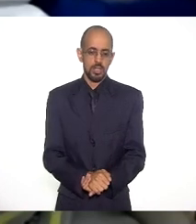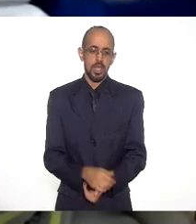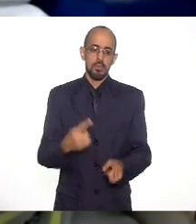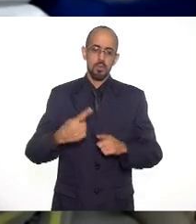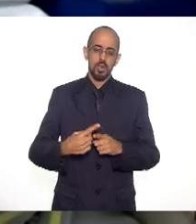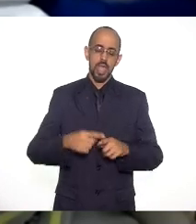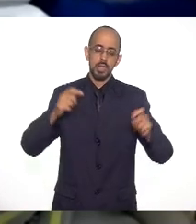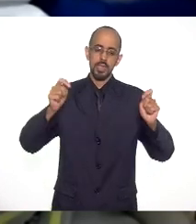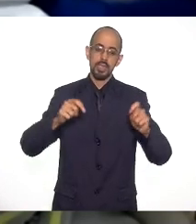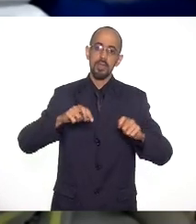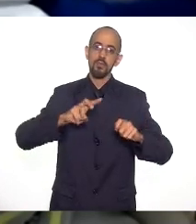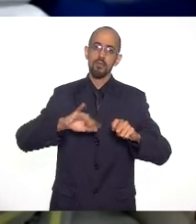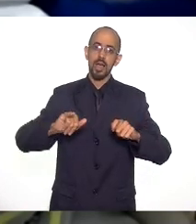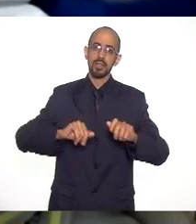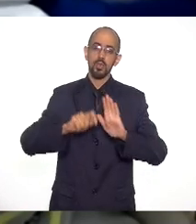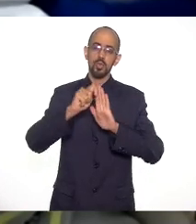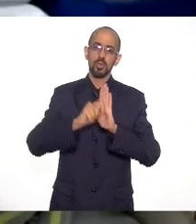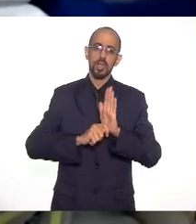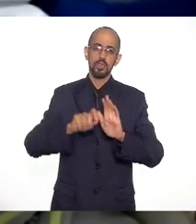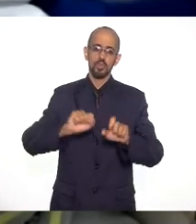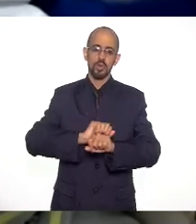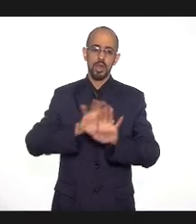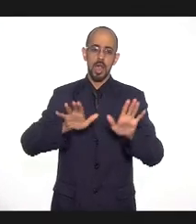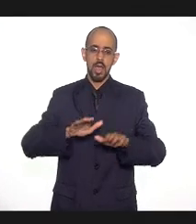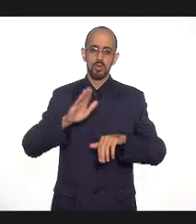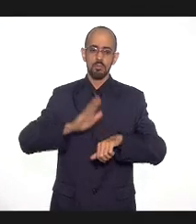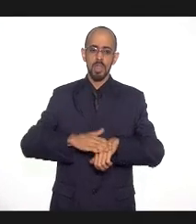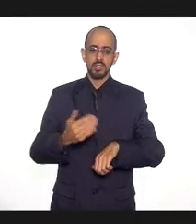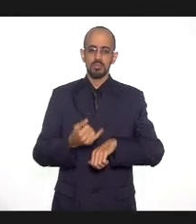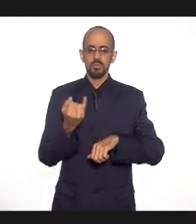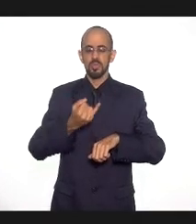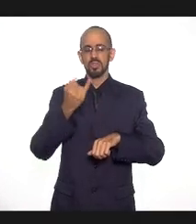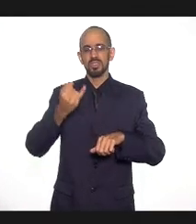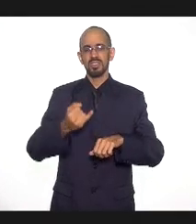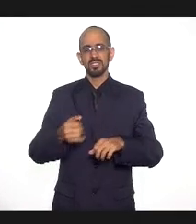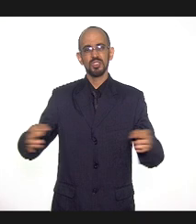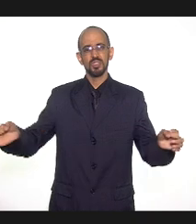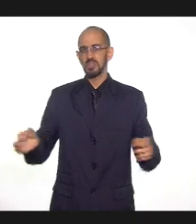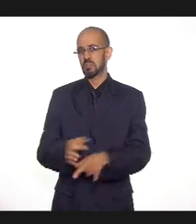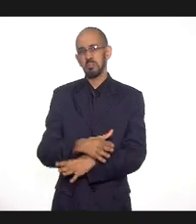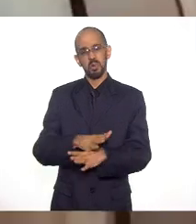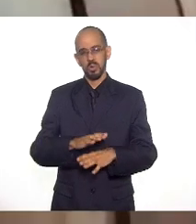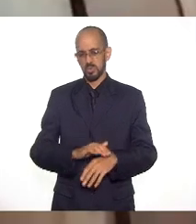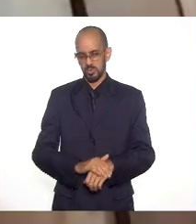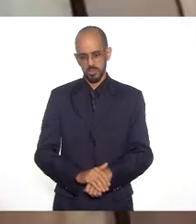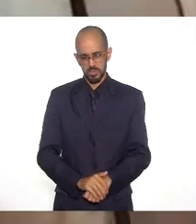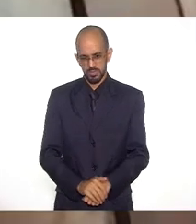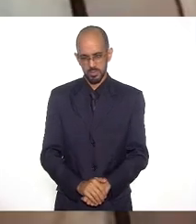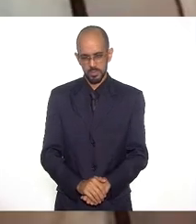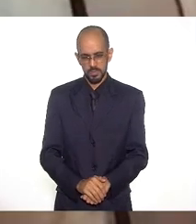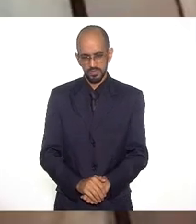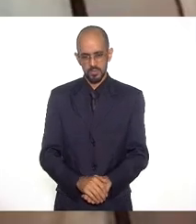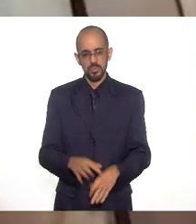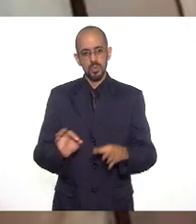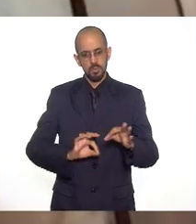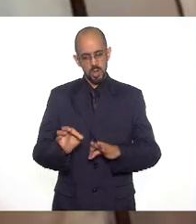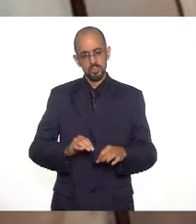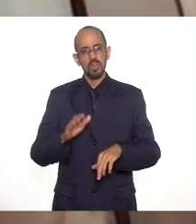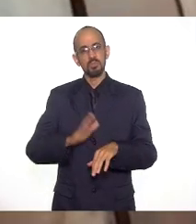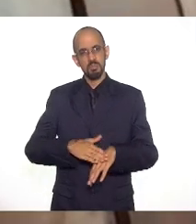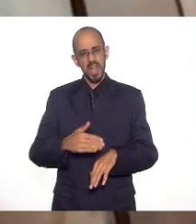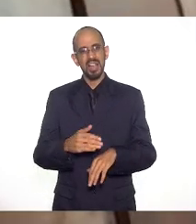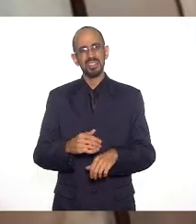mais relevante e muito mais clara. E mais definitiva. Exatamente. Levou um projeto mais eficaz.